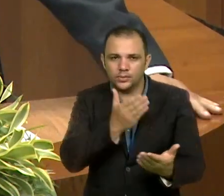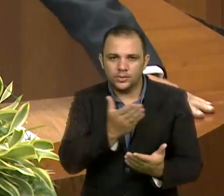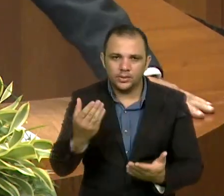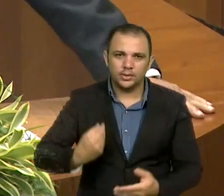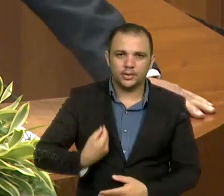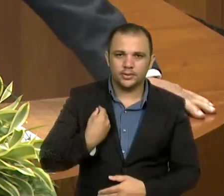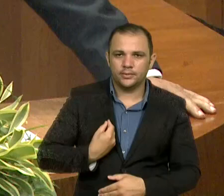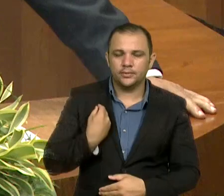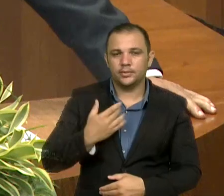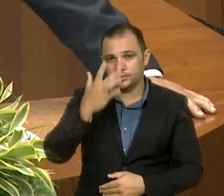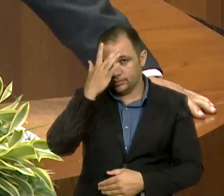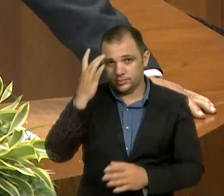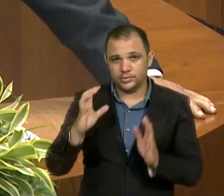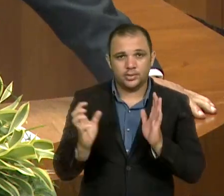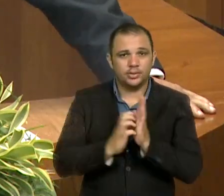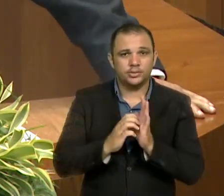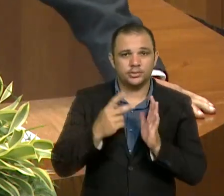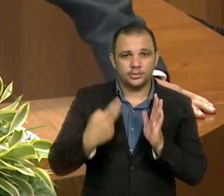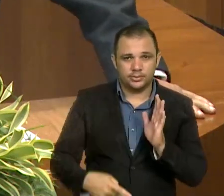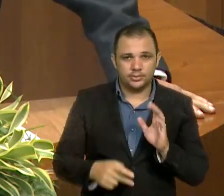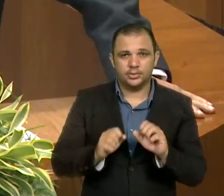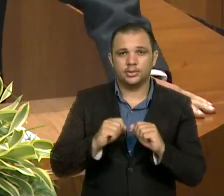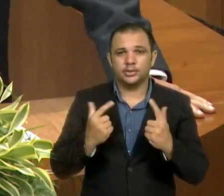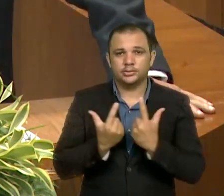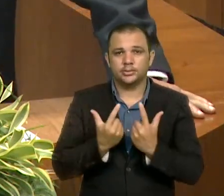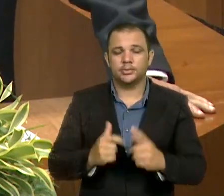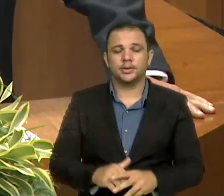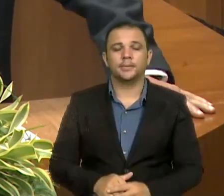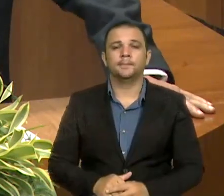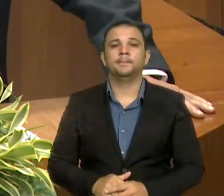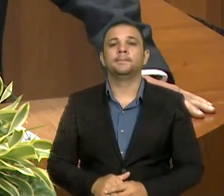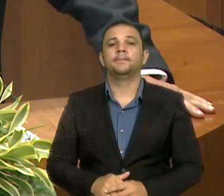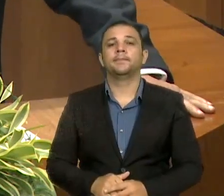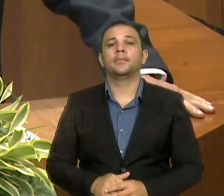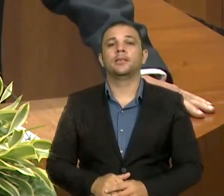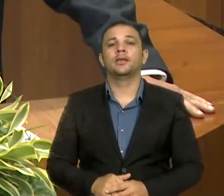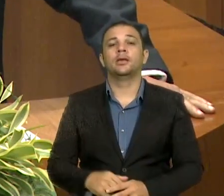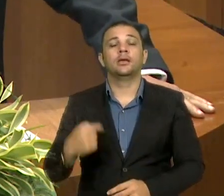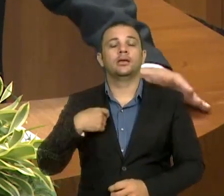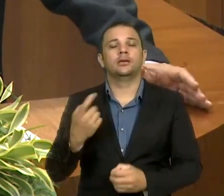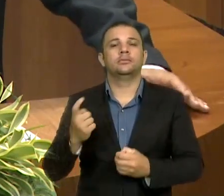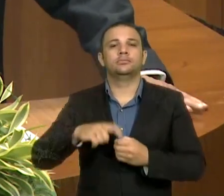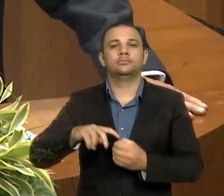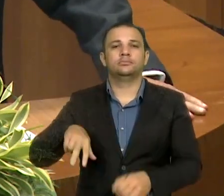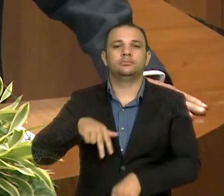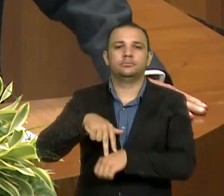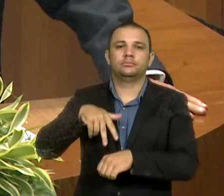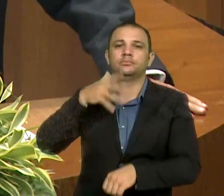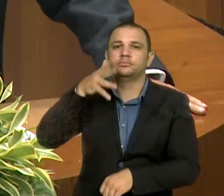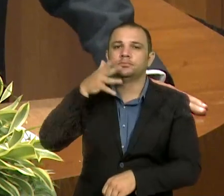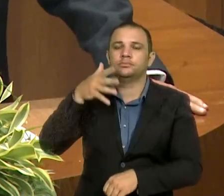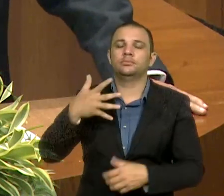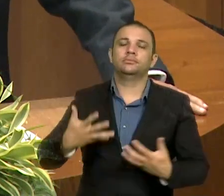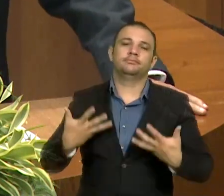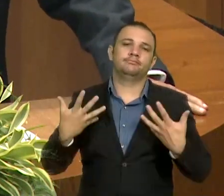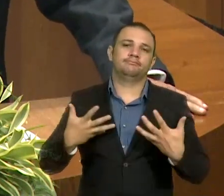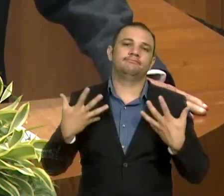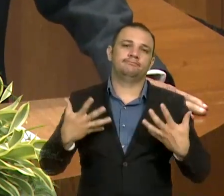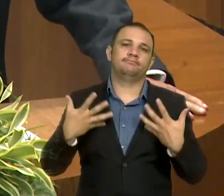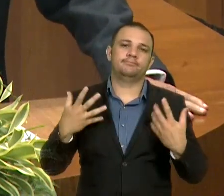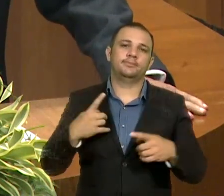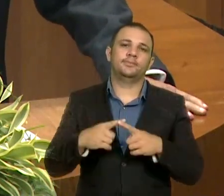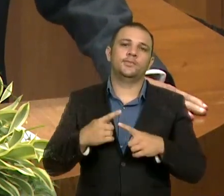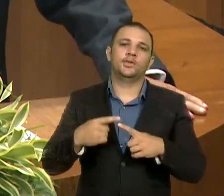servidores desta casa. Volto aqui à tribuna com muita alegria